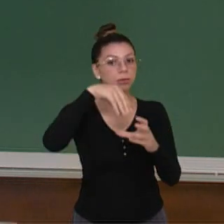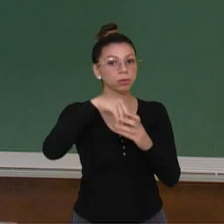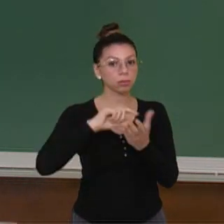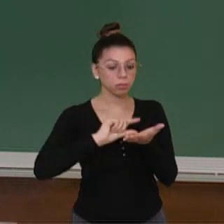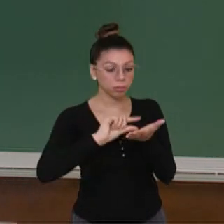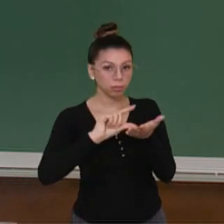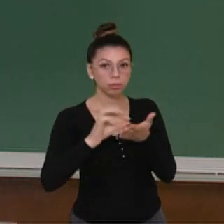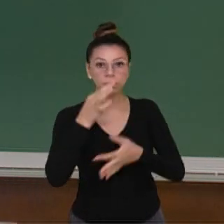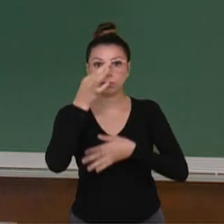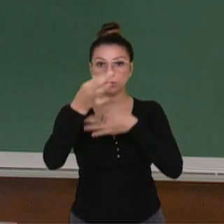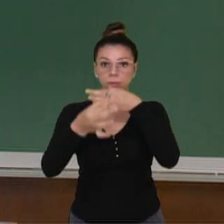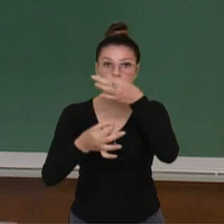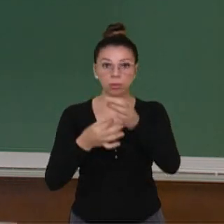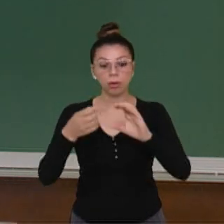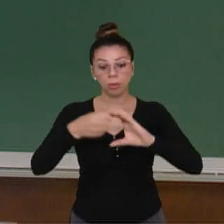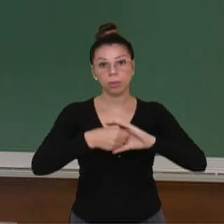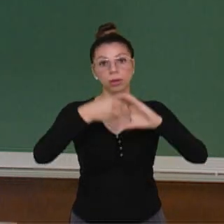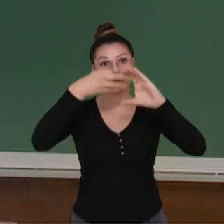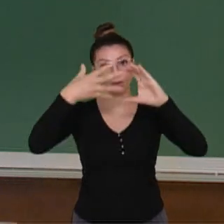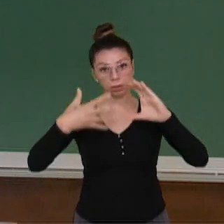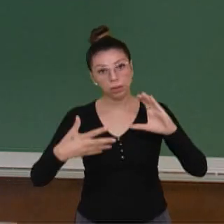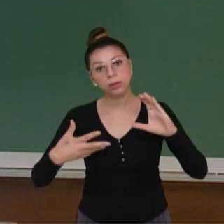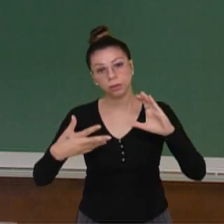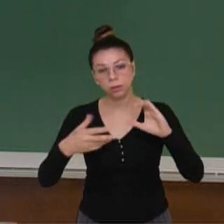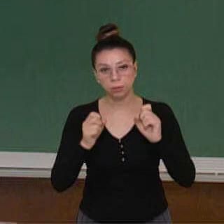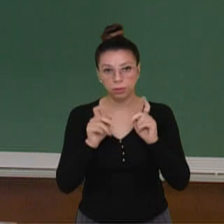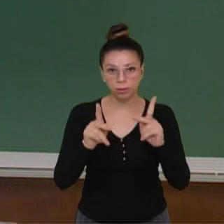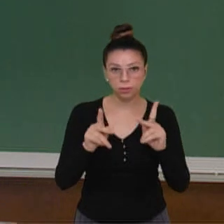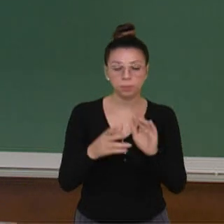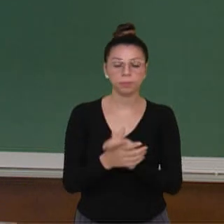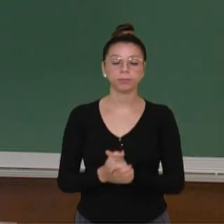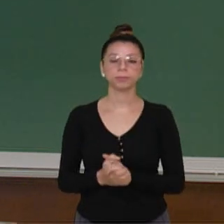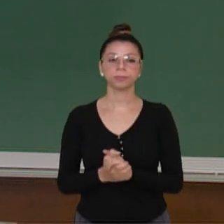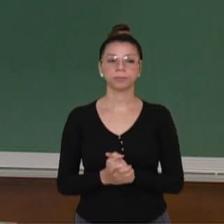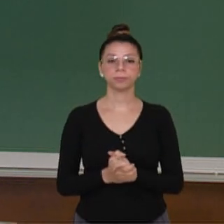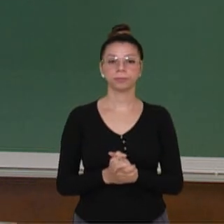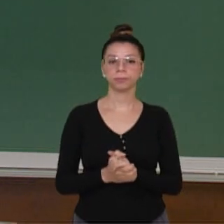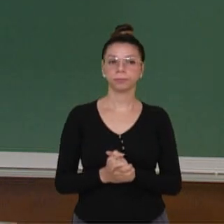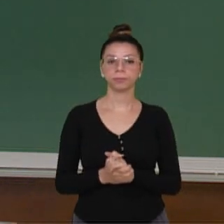opinião. Isso é uma das características, tudo bem? Próxima questão.